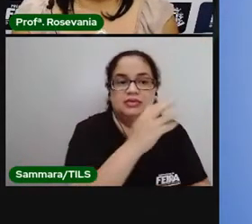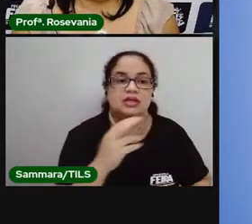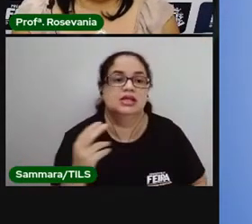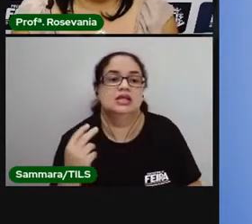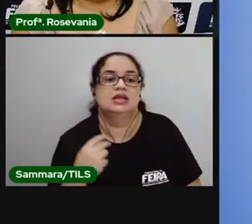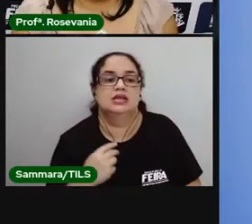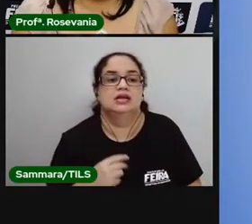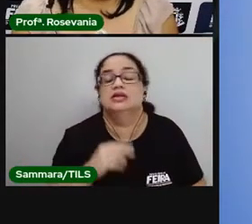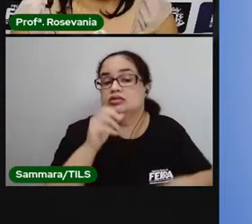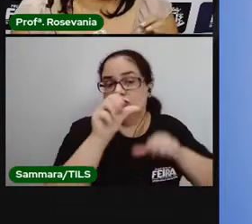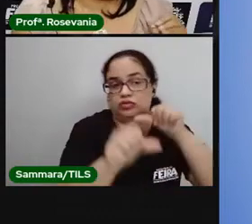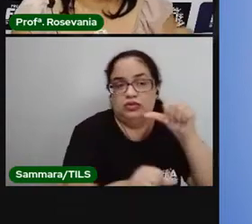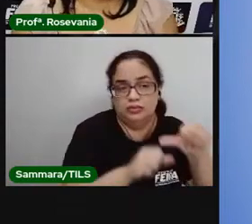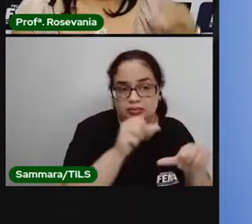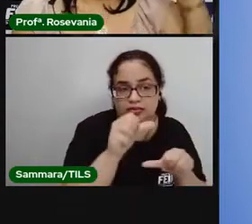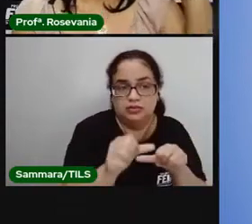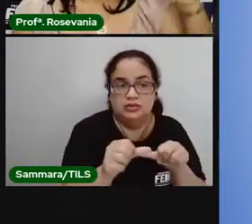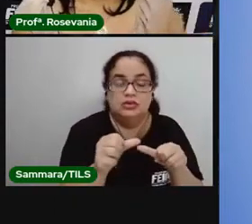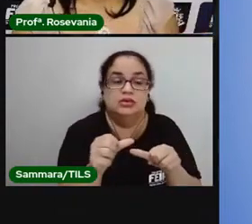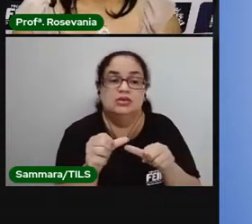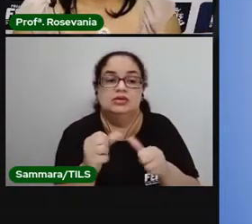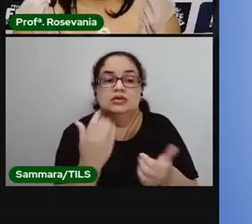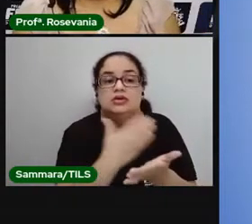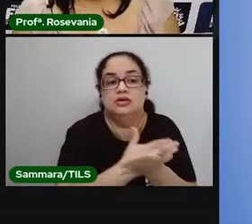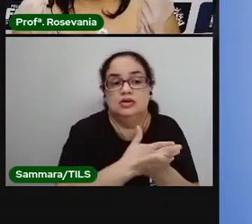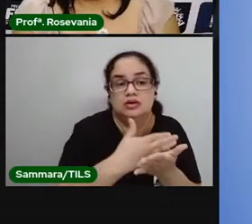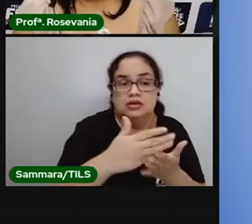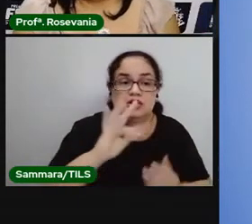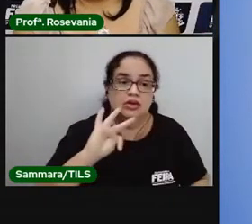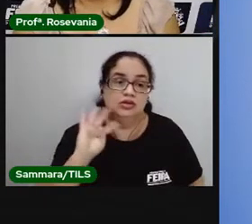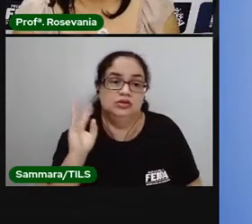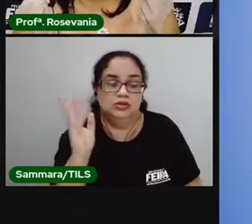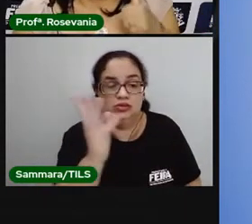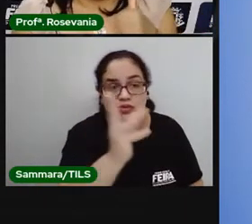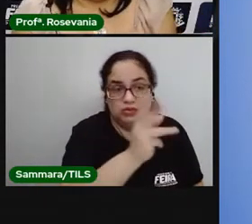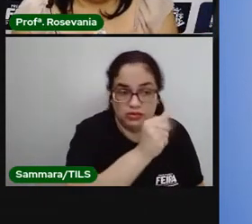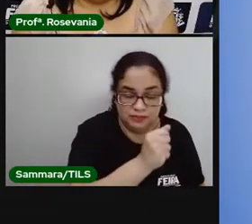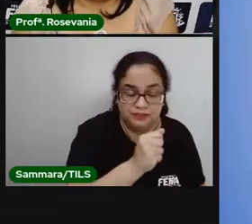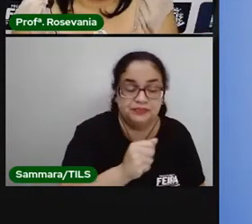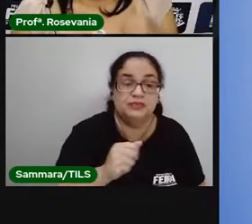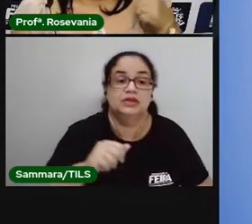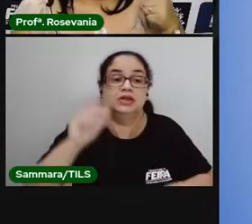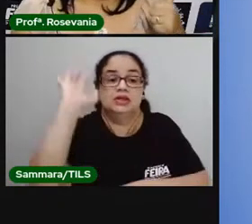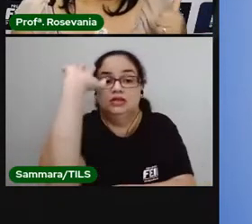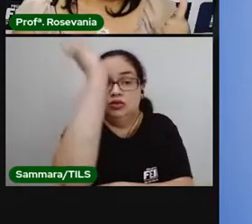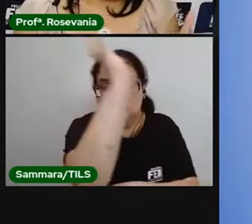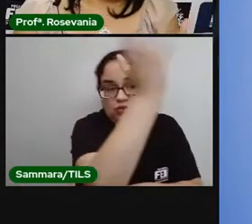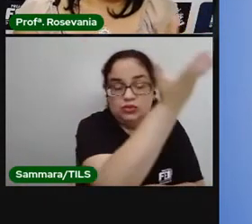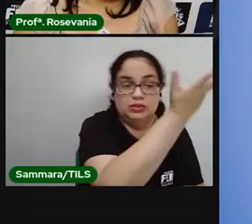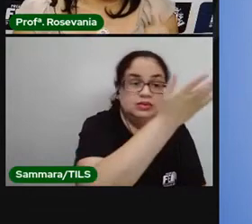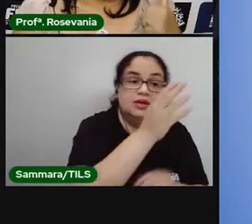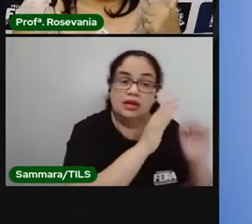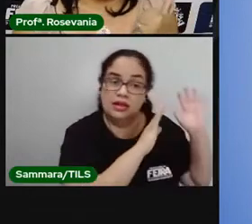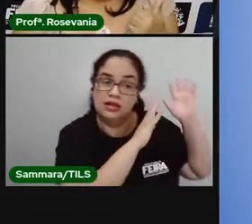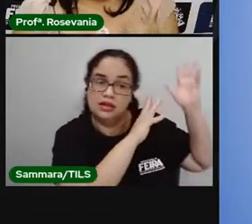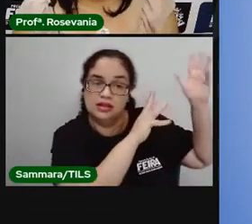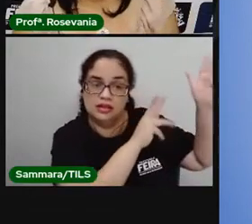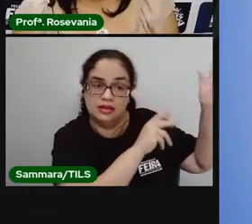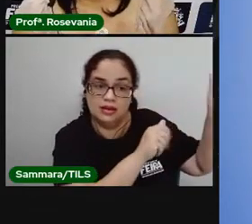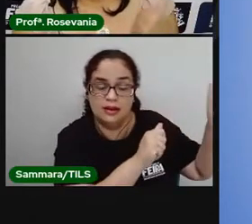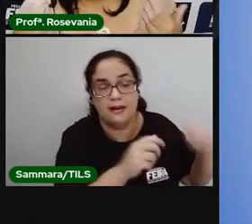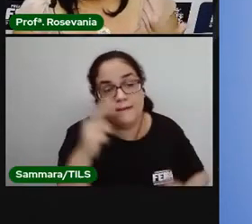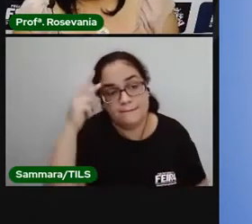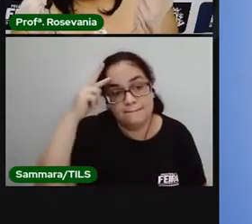foi lá modificada, desde aquele espaço repleto de elementos naturais, e só para revisar, que são, né, no caso,